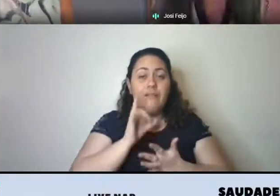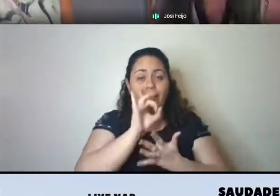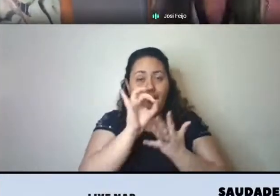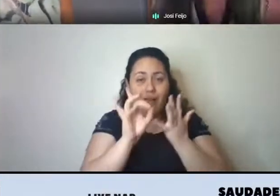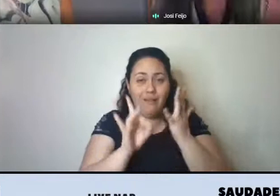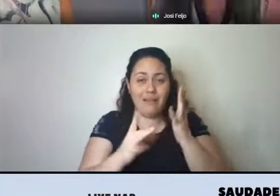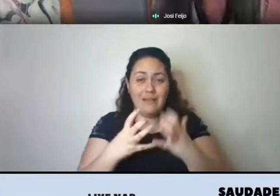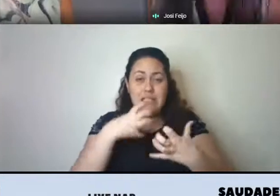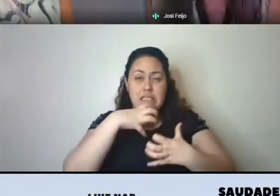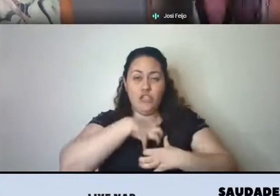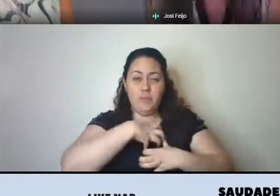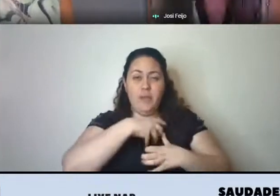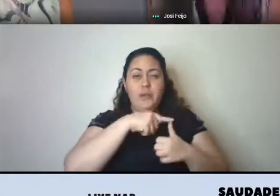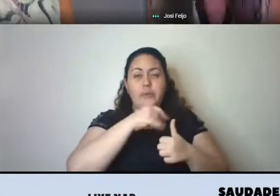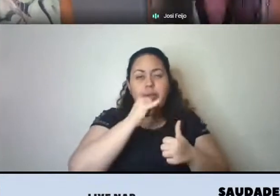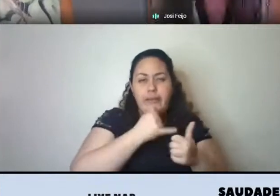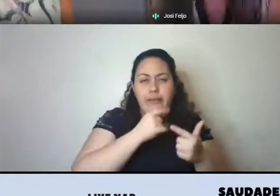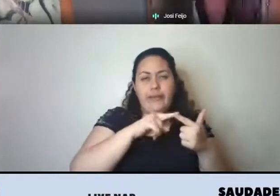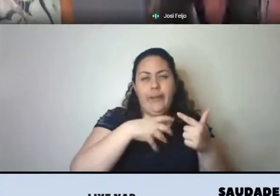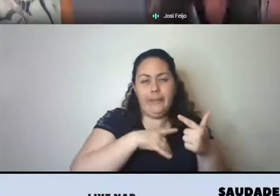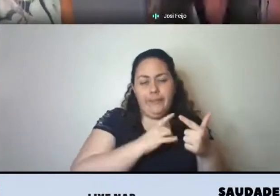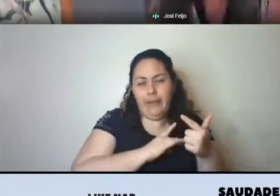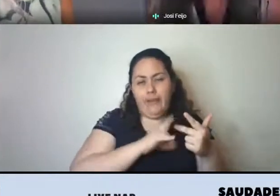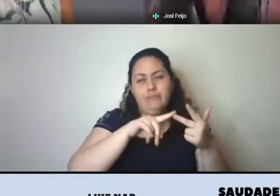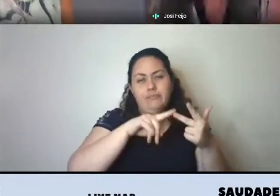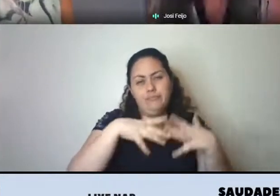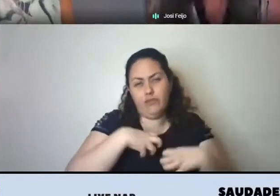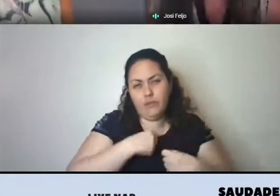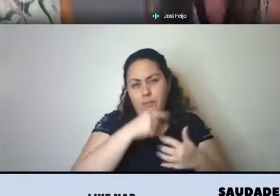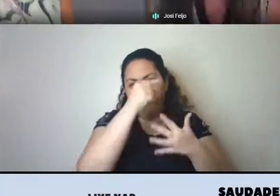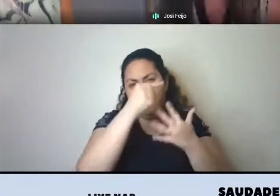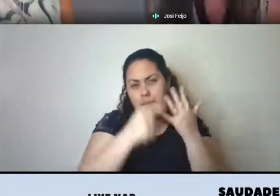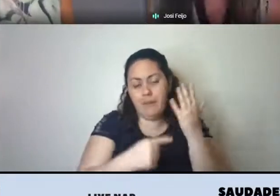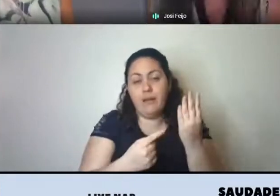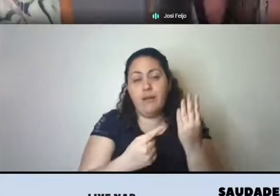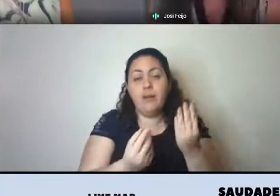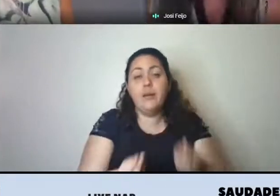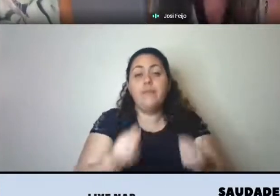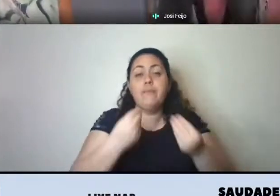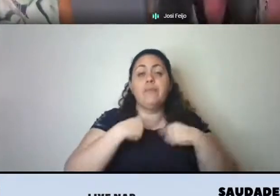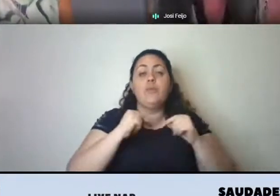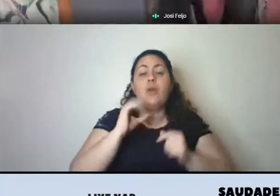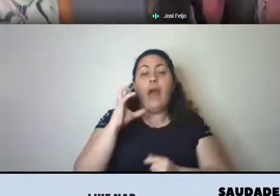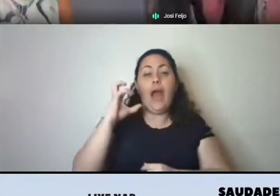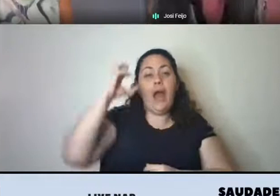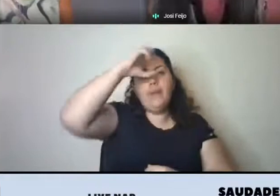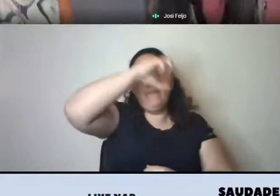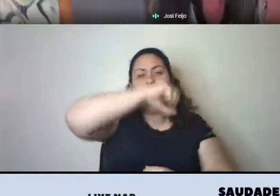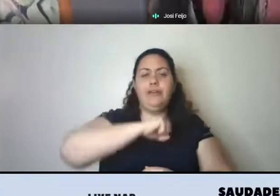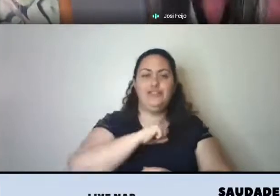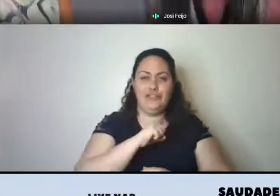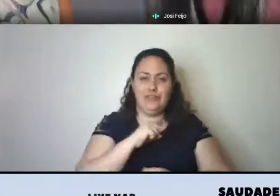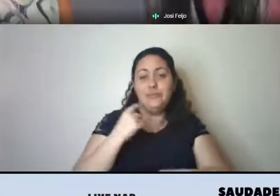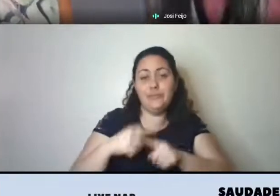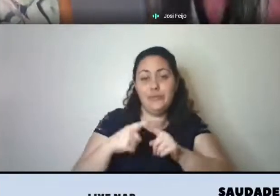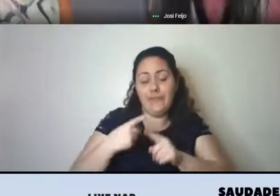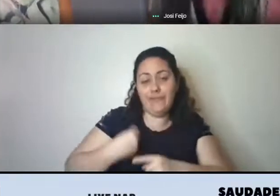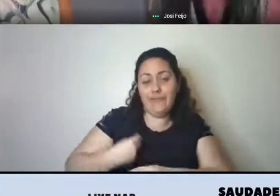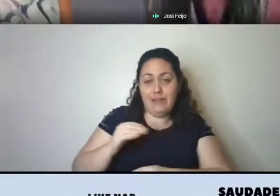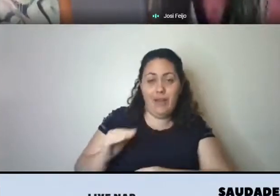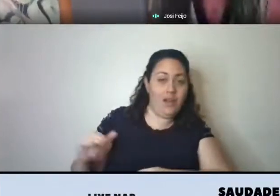estar suportando essa frustração mais adiante, né? Porque a vida adulta, ela é um eterno se frustrar, criar recursos,